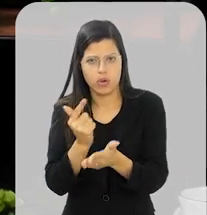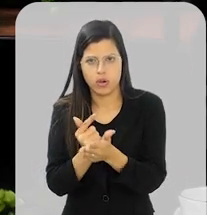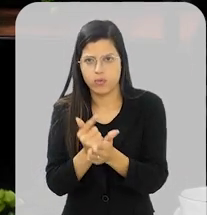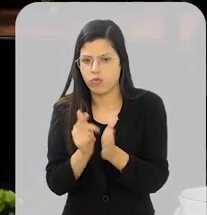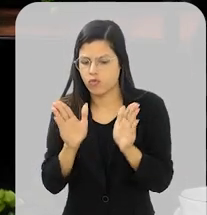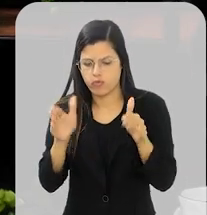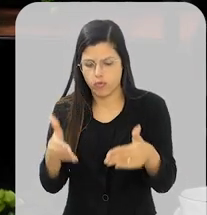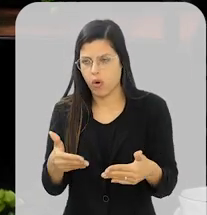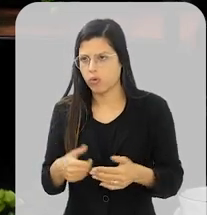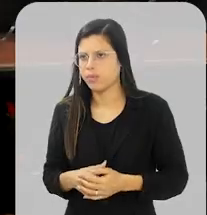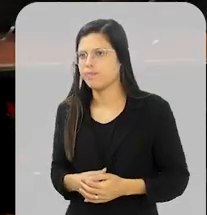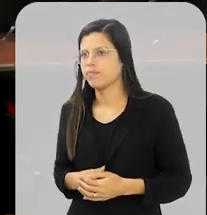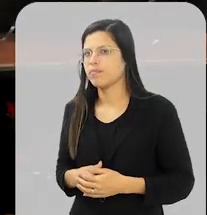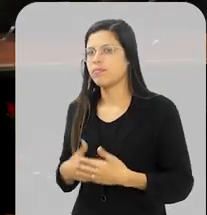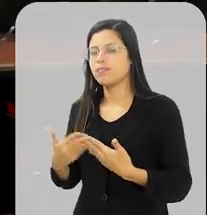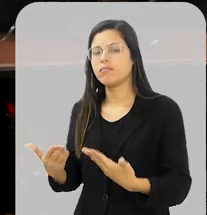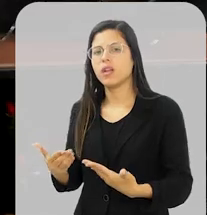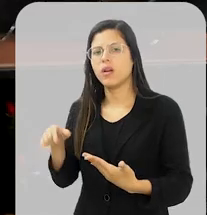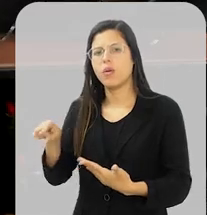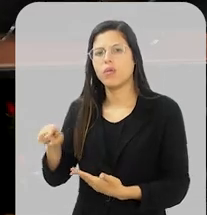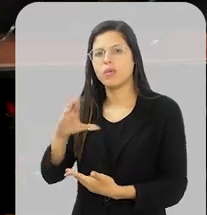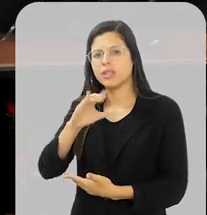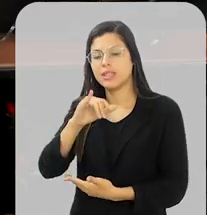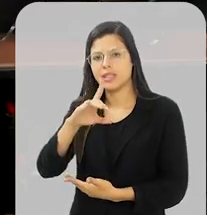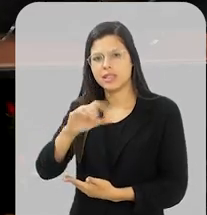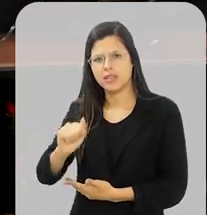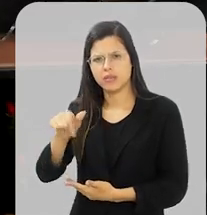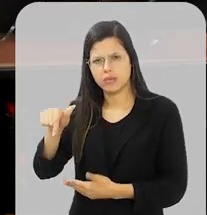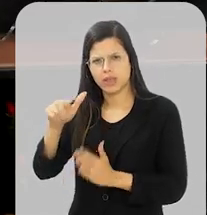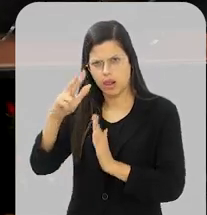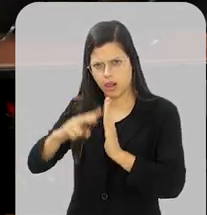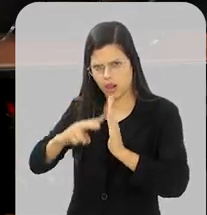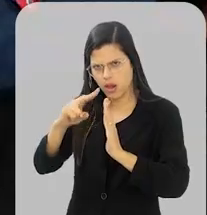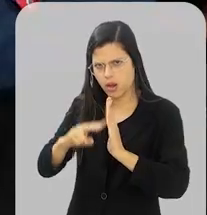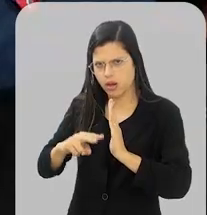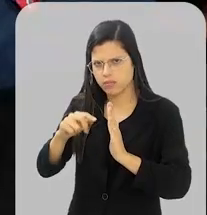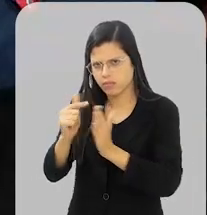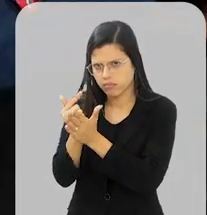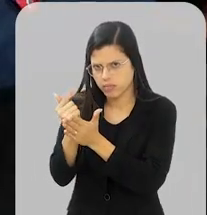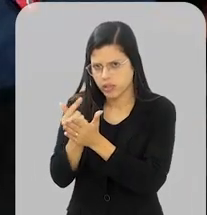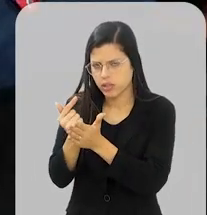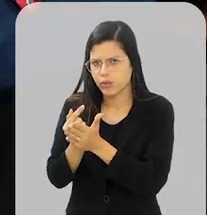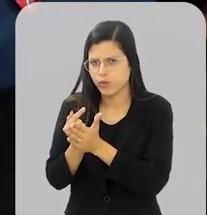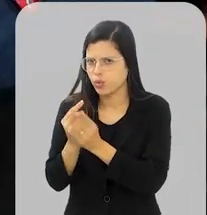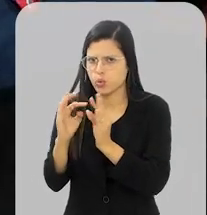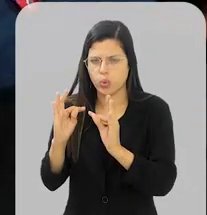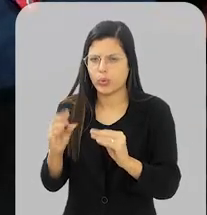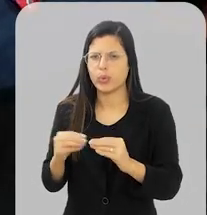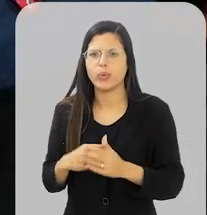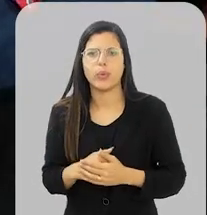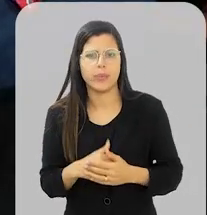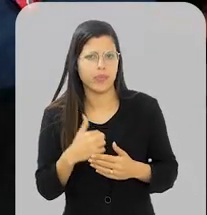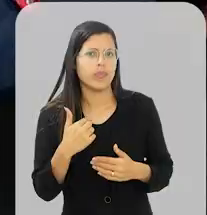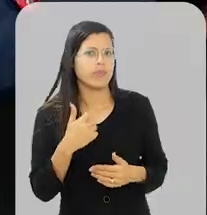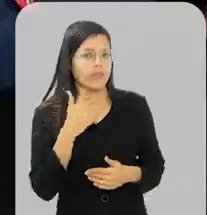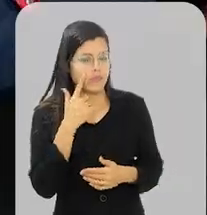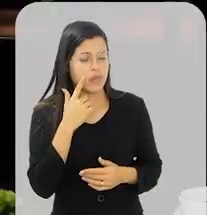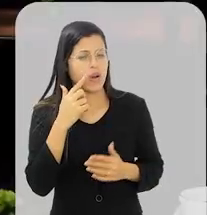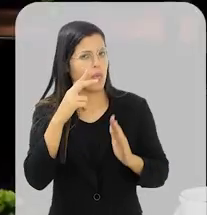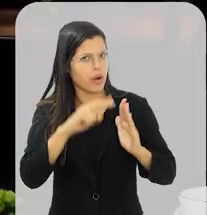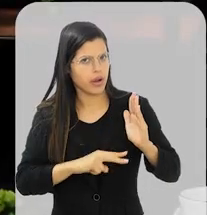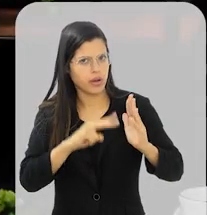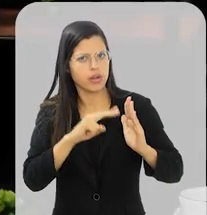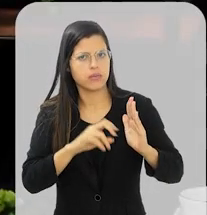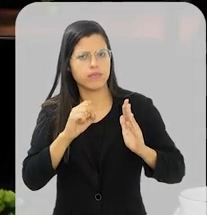bem específico. Cida, você lê esses livros? Olha, eu leio. Leio, eu me